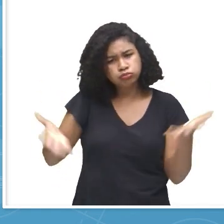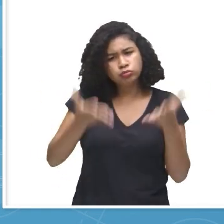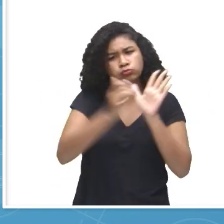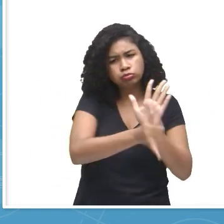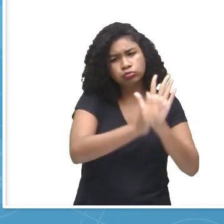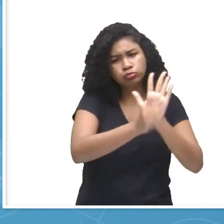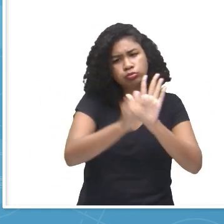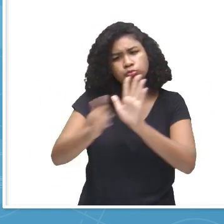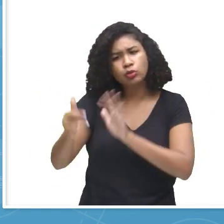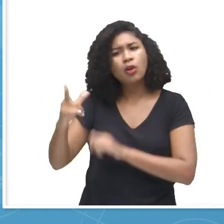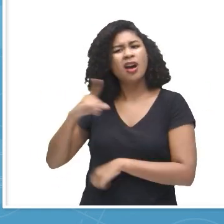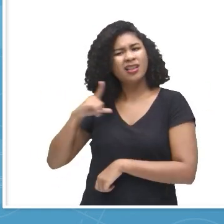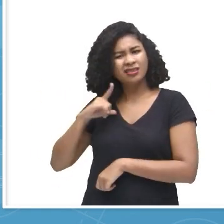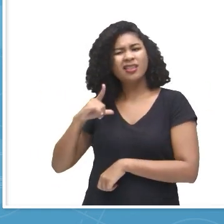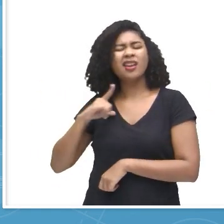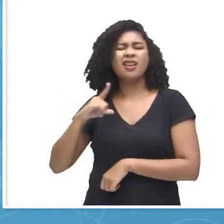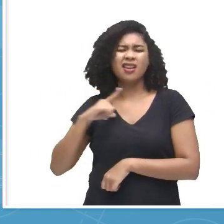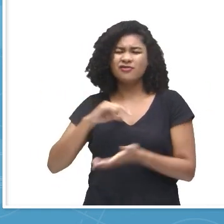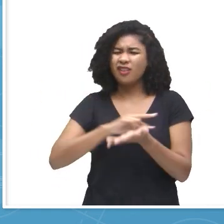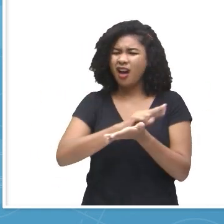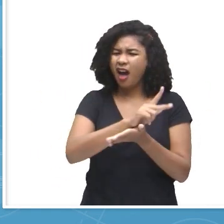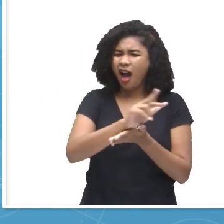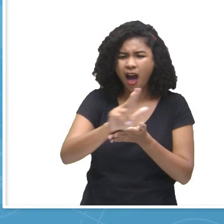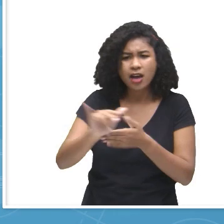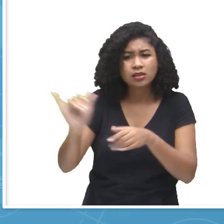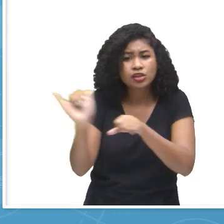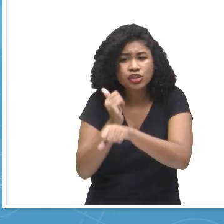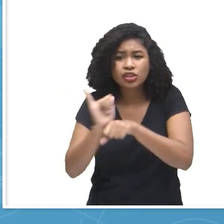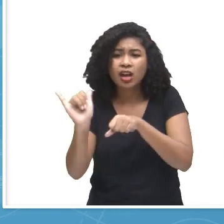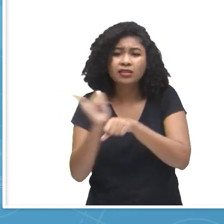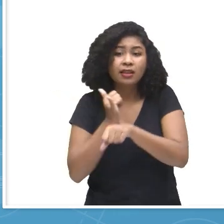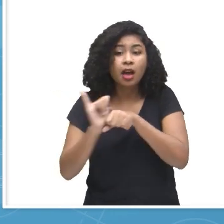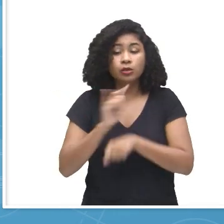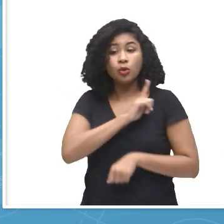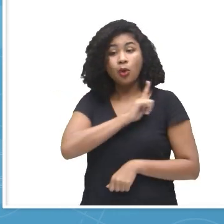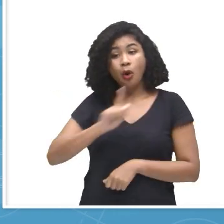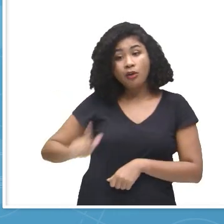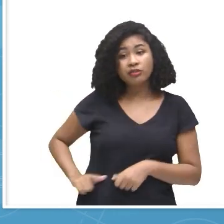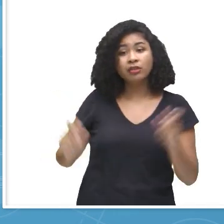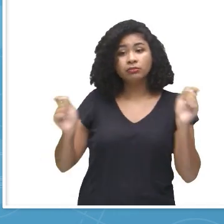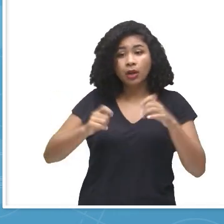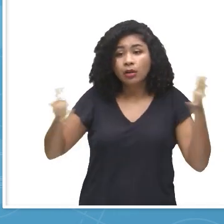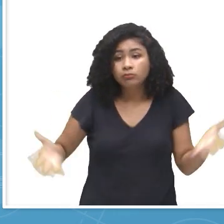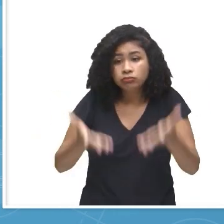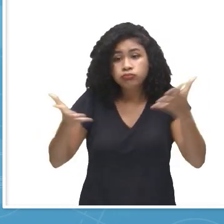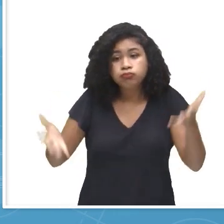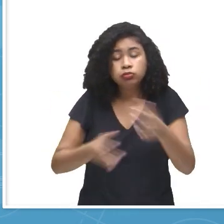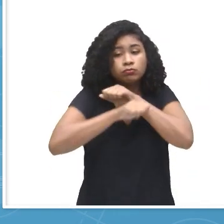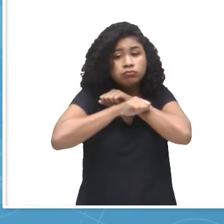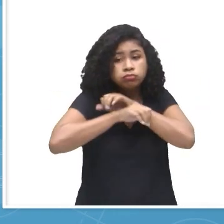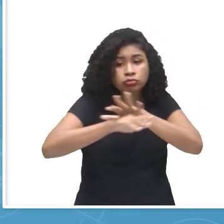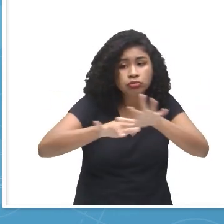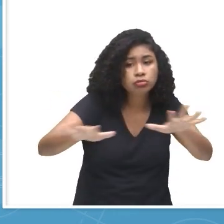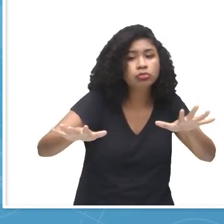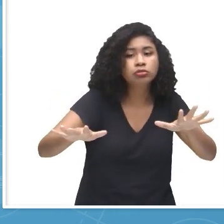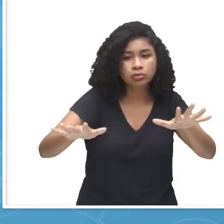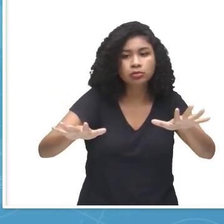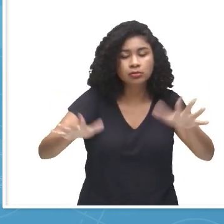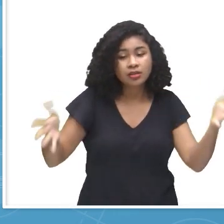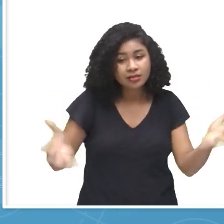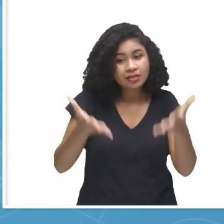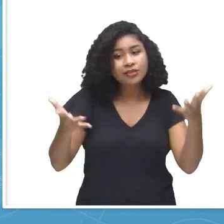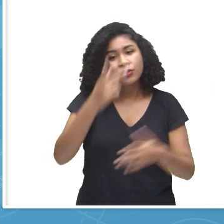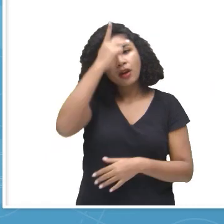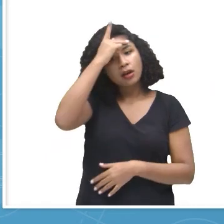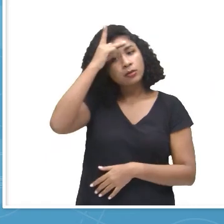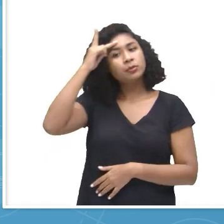várias propagandas, várias formas, né, do governo tá mobilizando as pessoas para algumas causas.